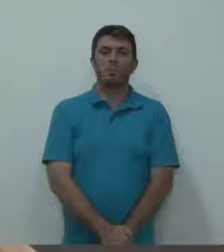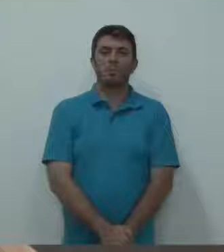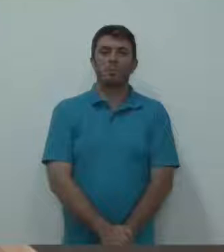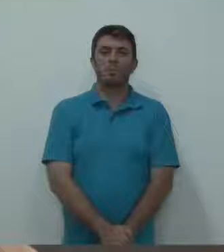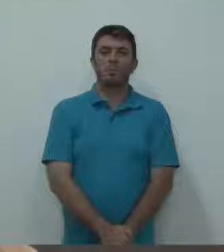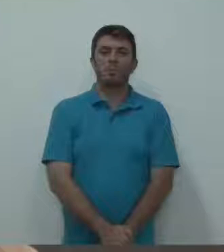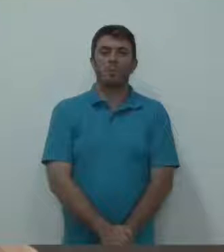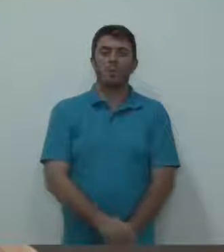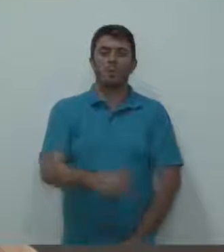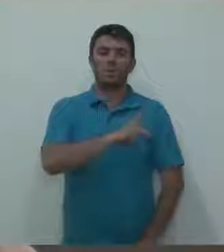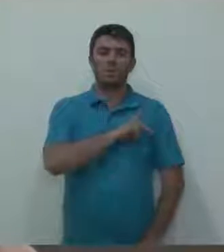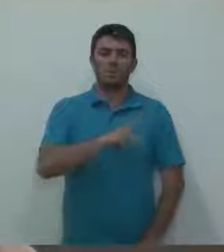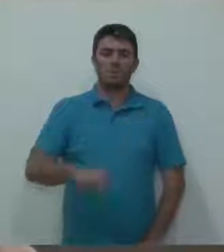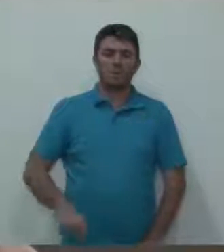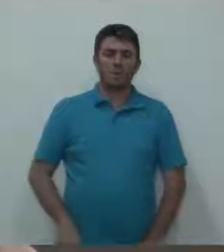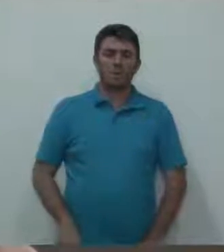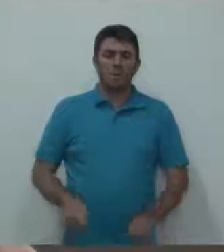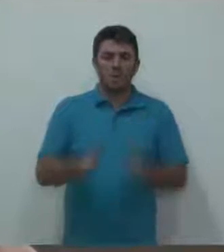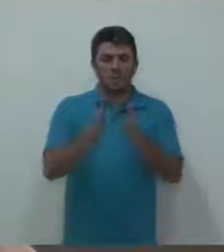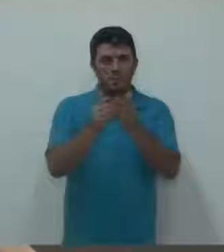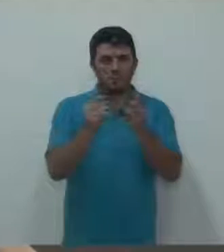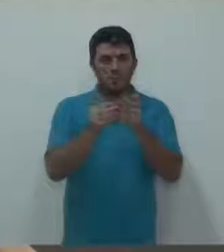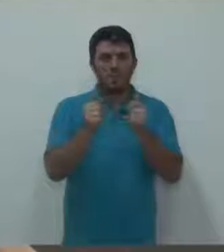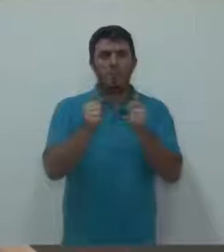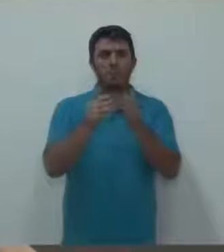Gente, por gentileza, deixa ele terminar o discurso.